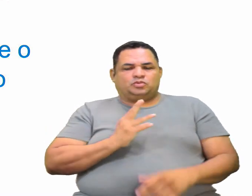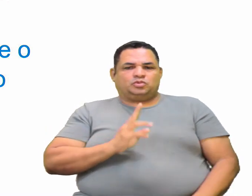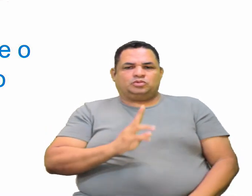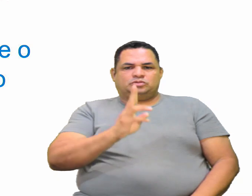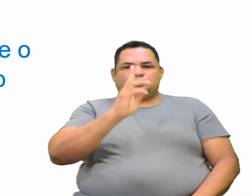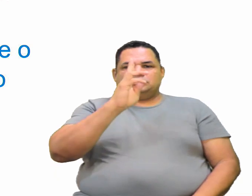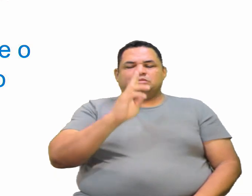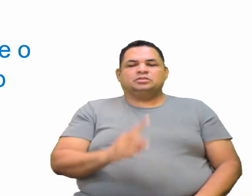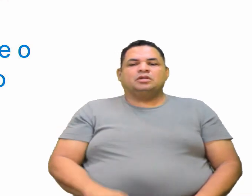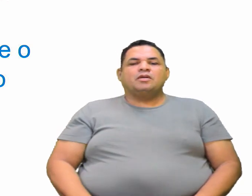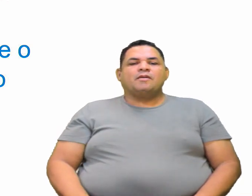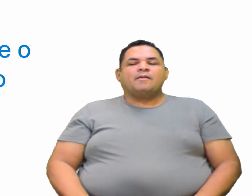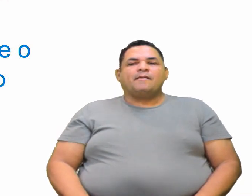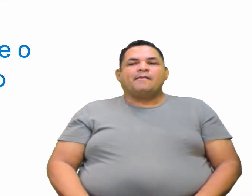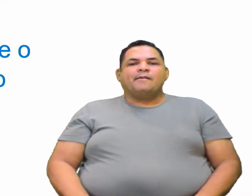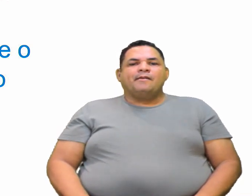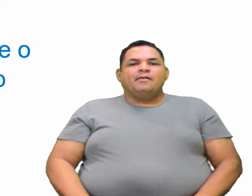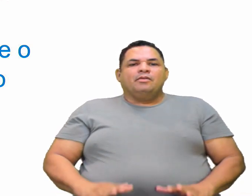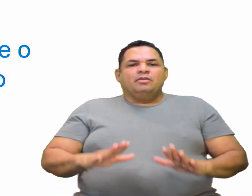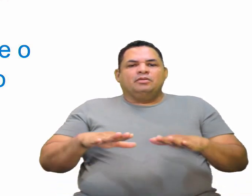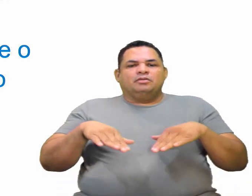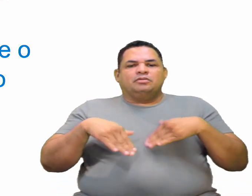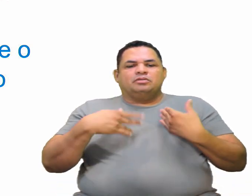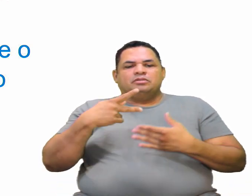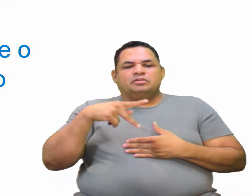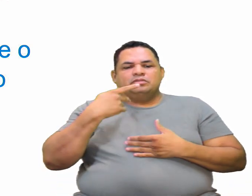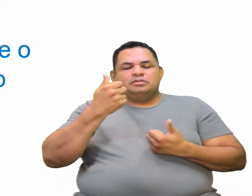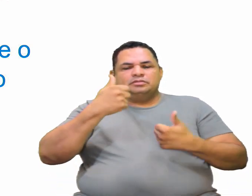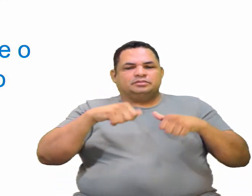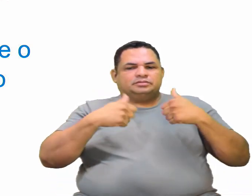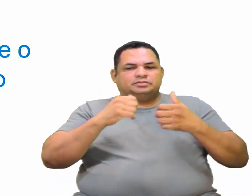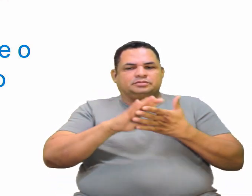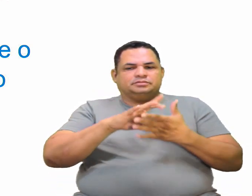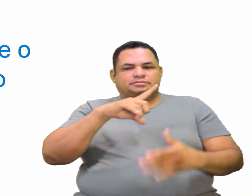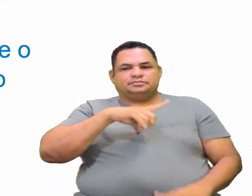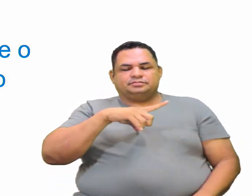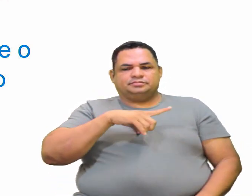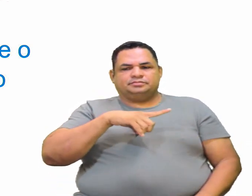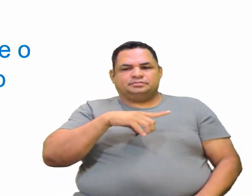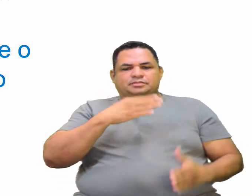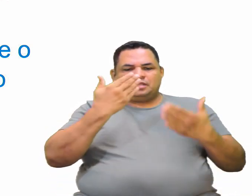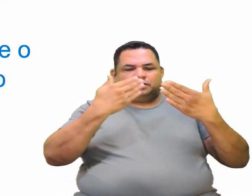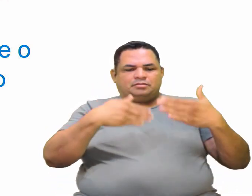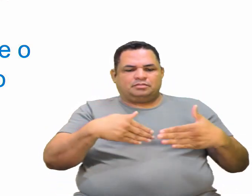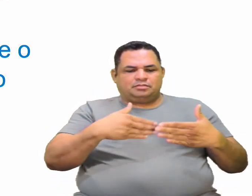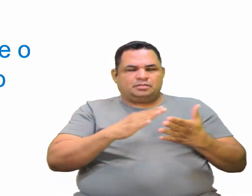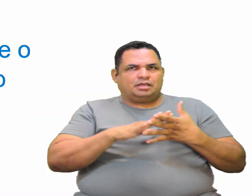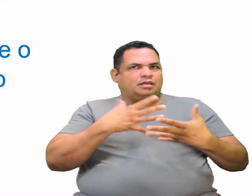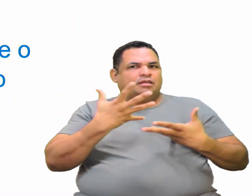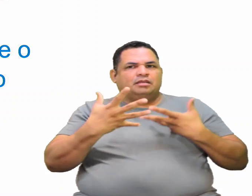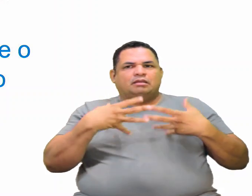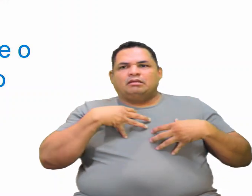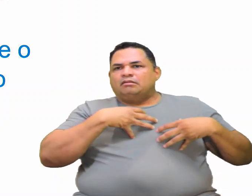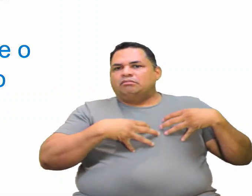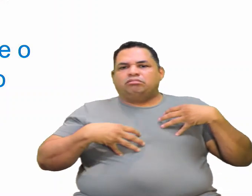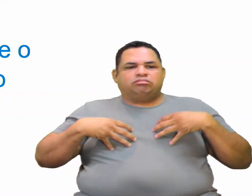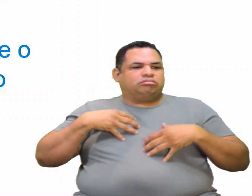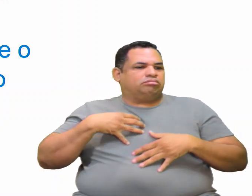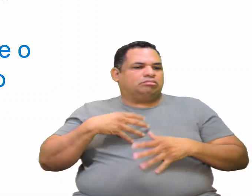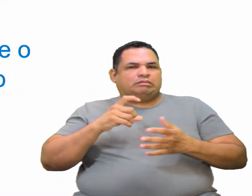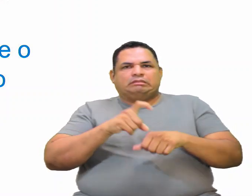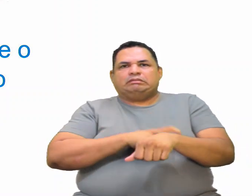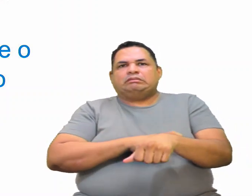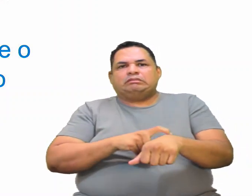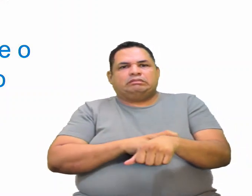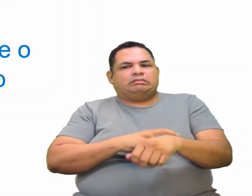professora, quando a gente fala de, por exemplo, quando a gente fala de avaliação, vai ter uma avaliação. O menino se arrepia todinho, o menino fica passando mal, o menino